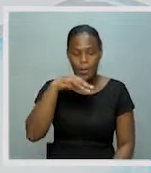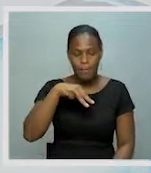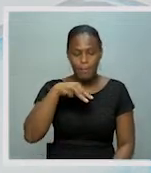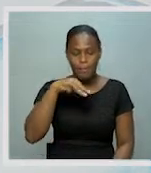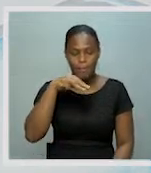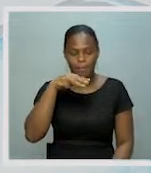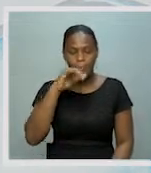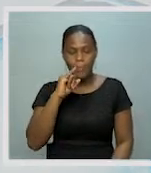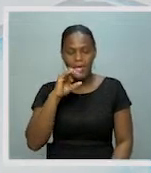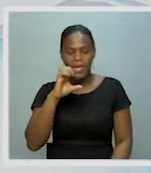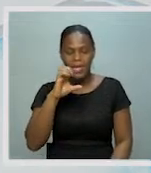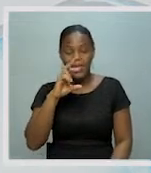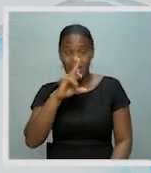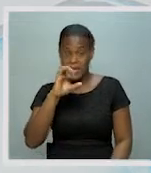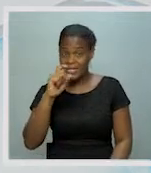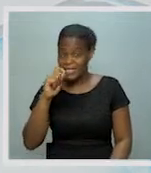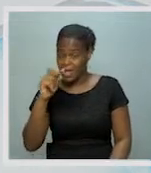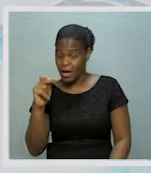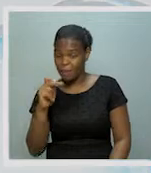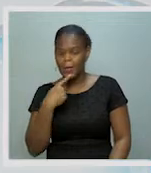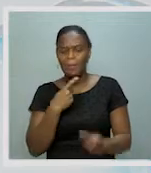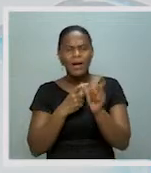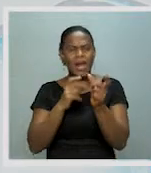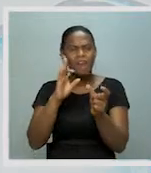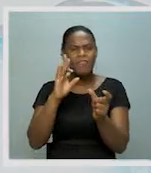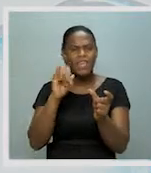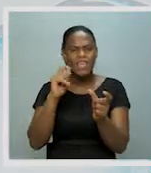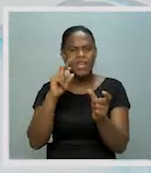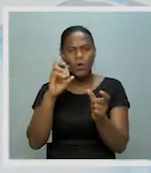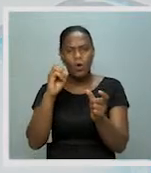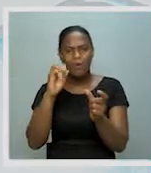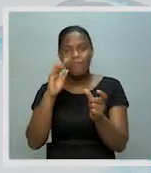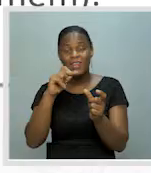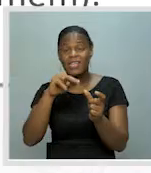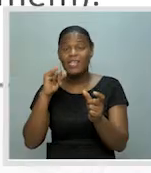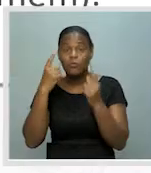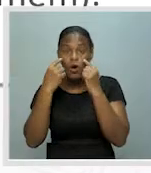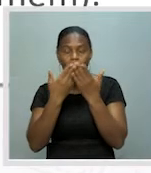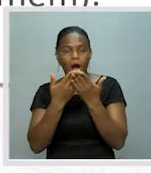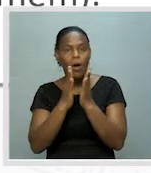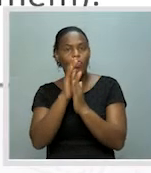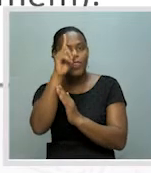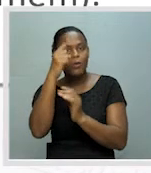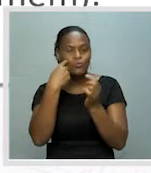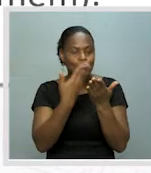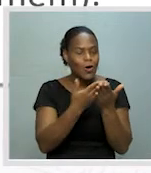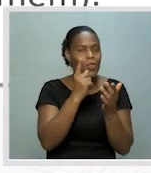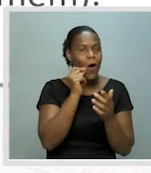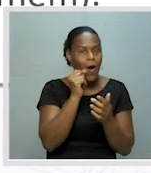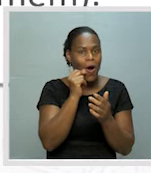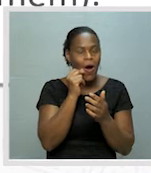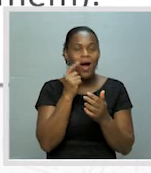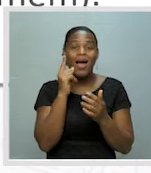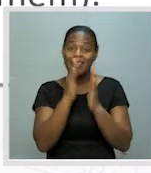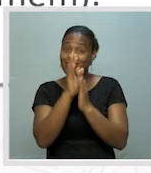Mircea Eliade. A hierofania, segundo ele, significa revelação do sagrado ao homem. E o sagrado